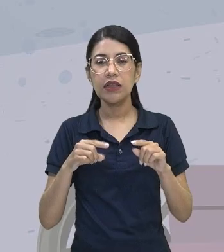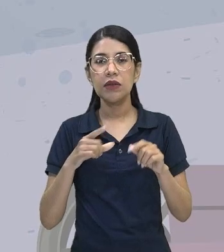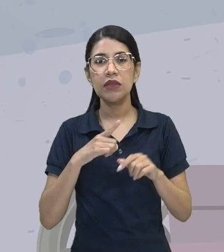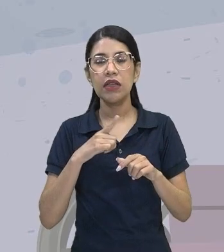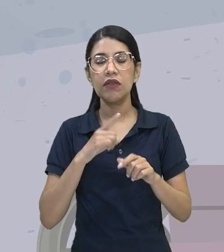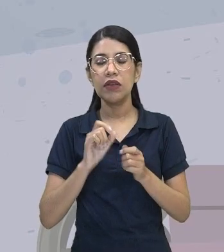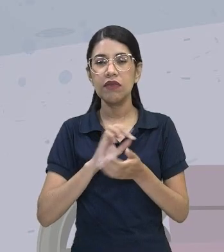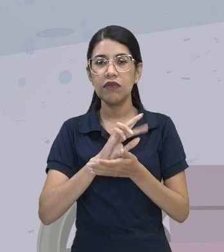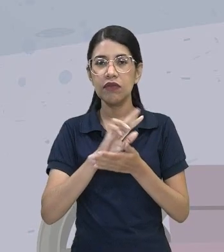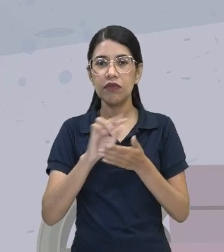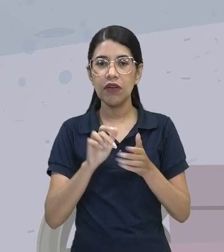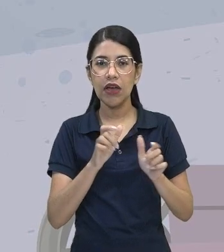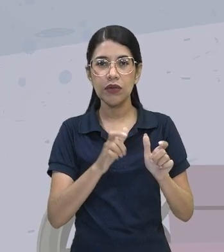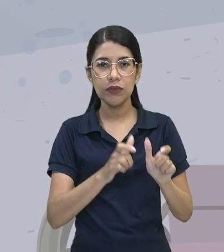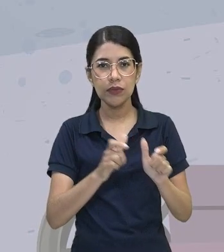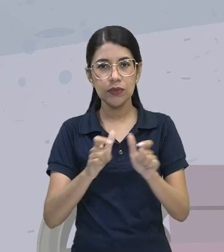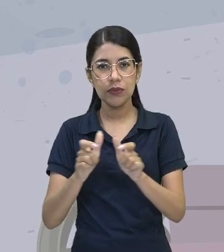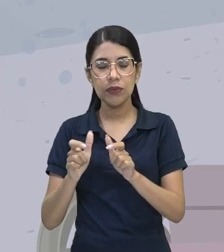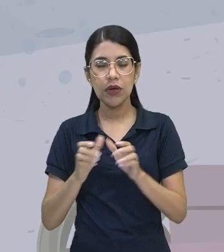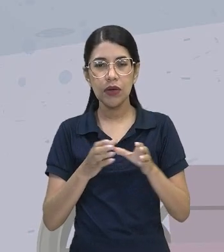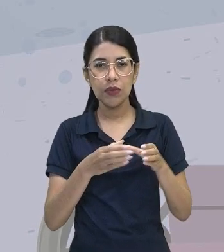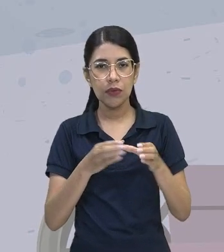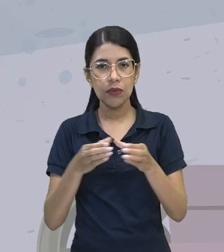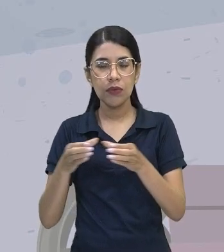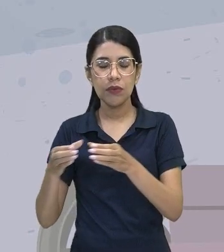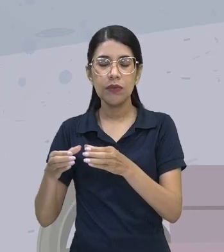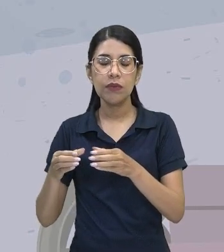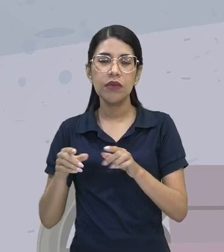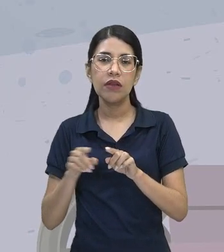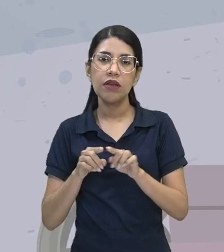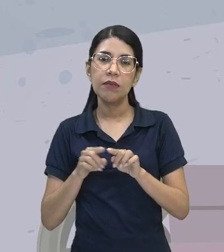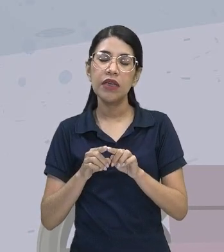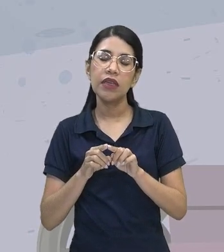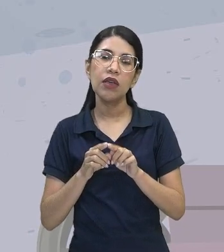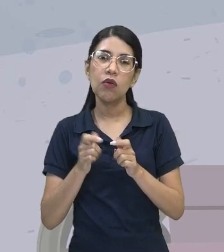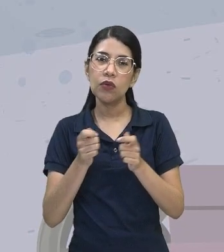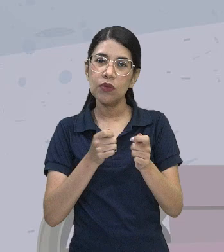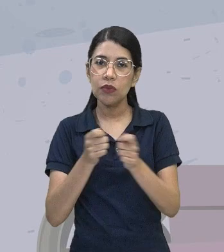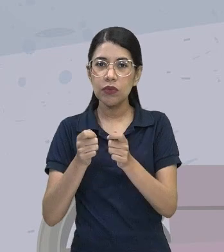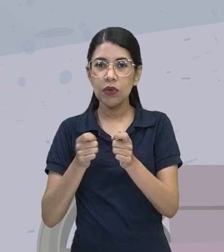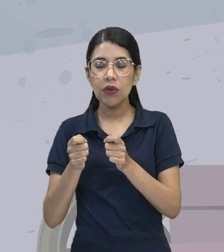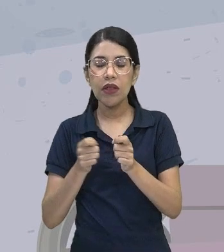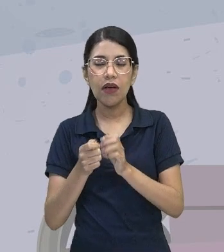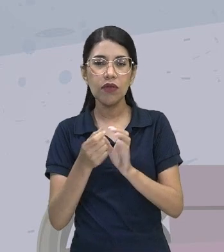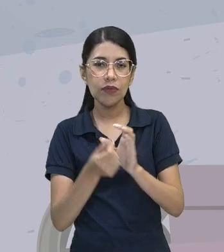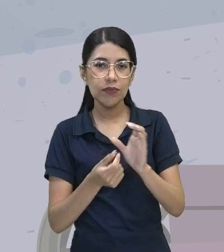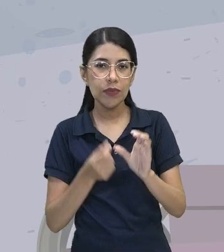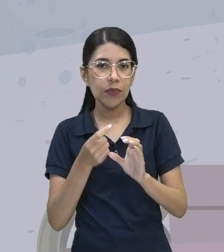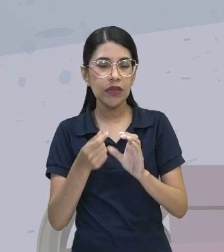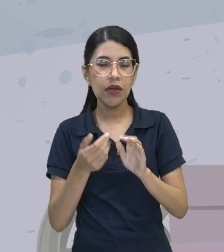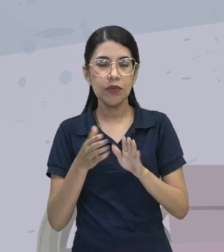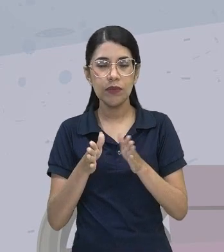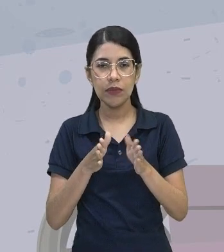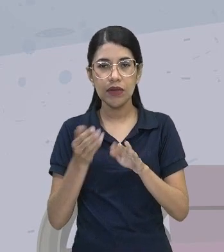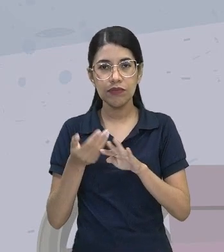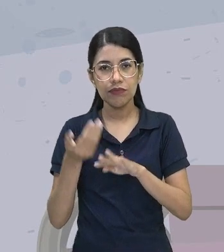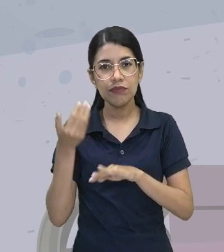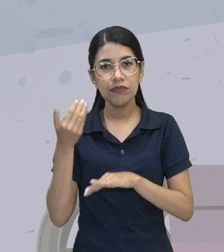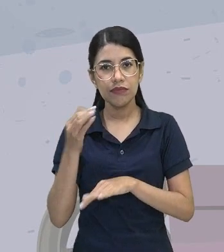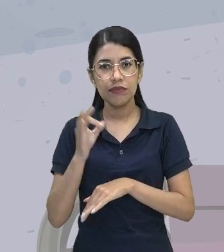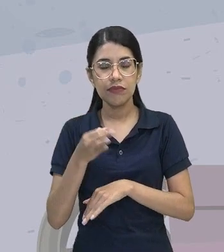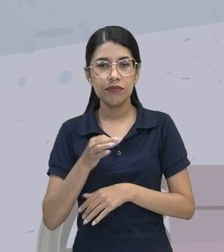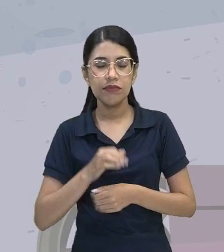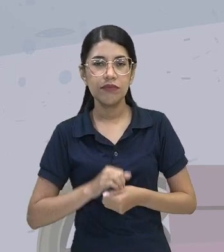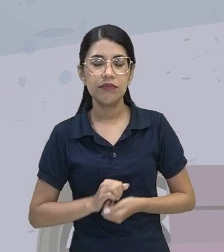cartéis, os trustes e outros grupos que de certa forma monopolizavam o capital naquele período da história. Vamos voltar